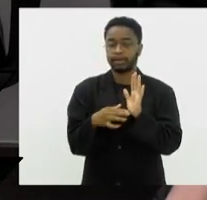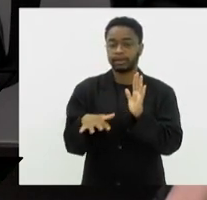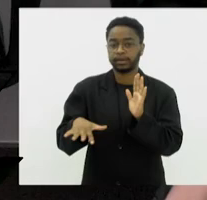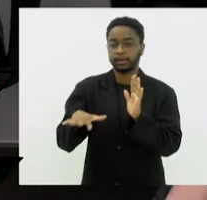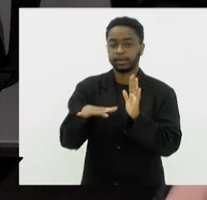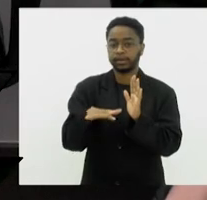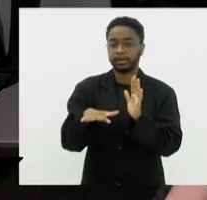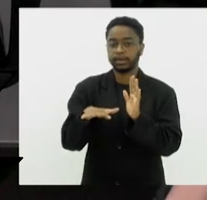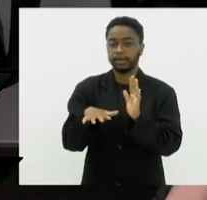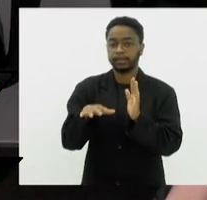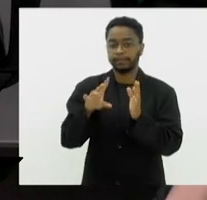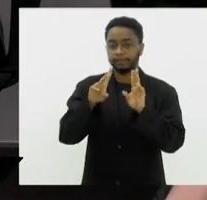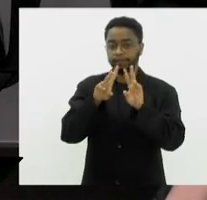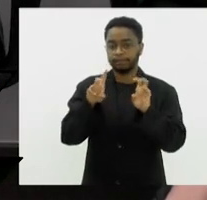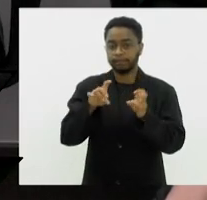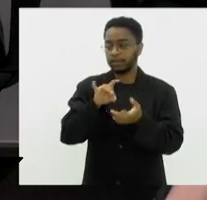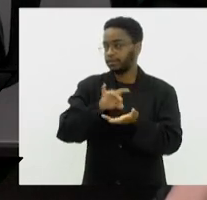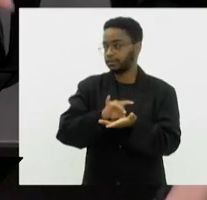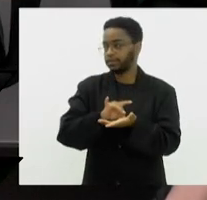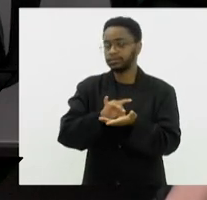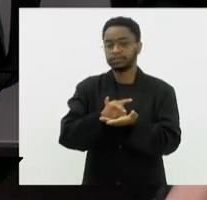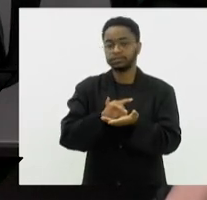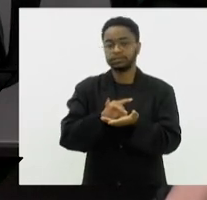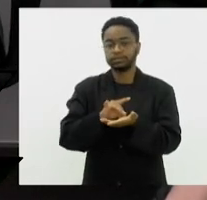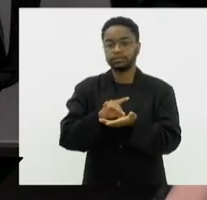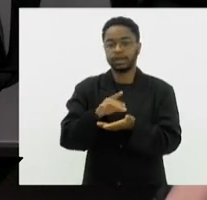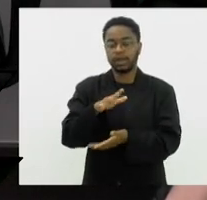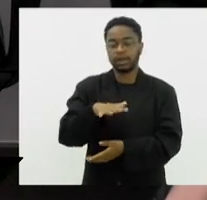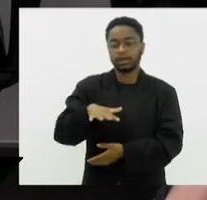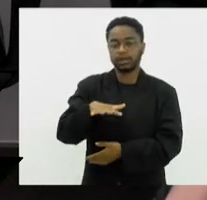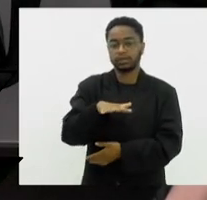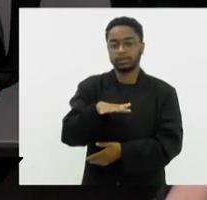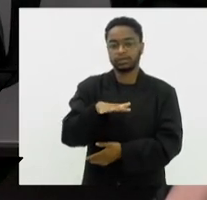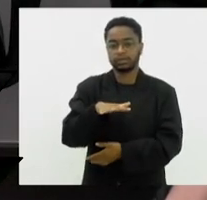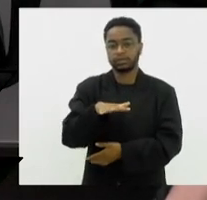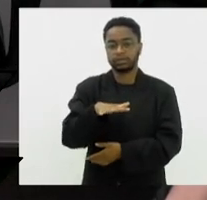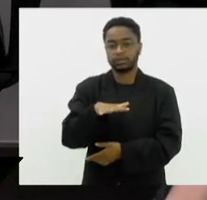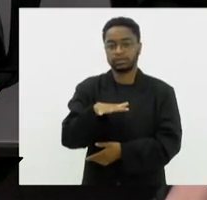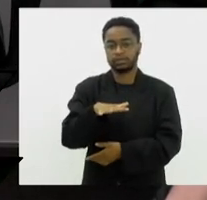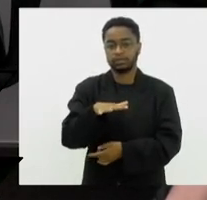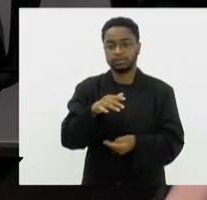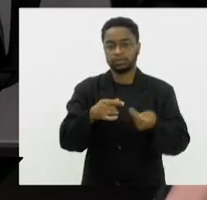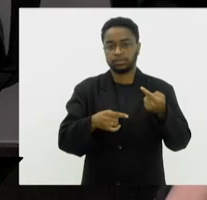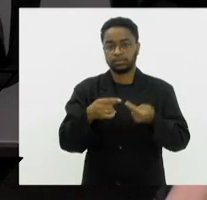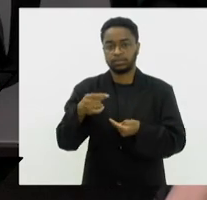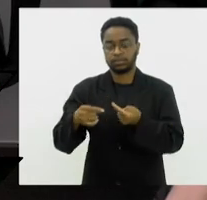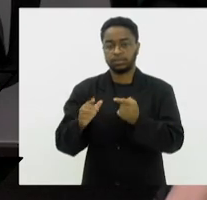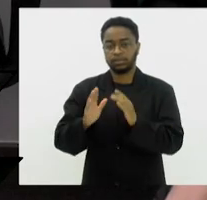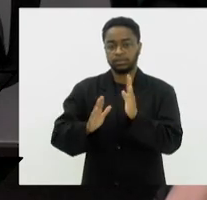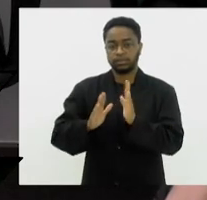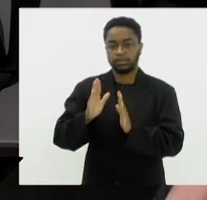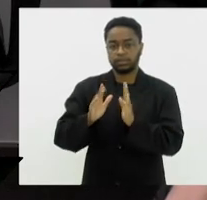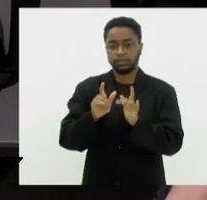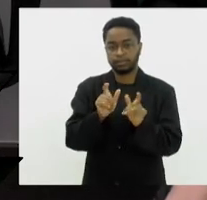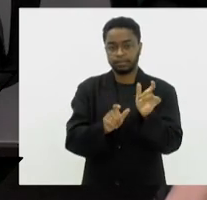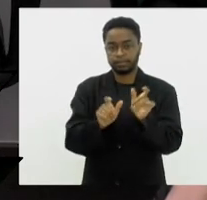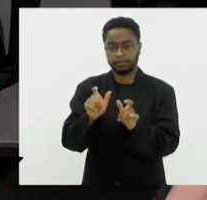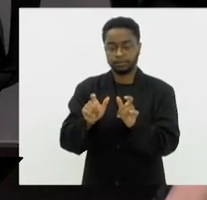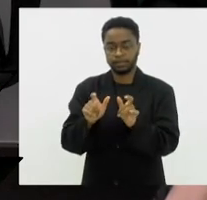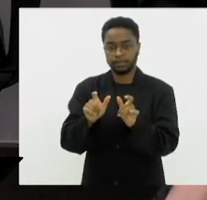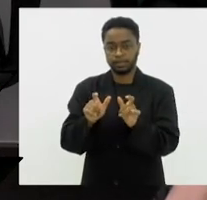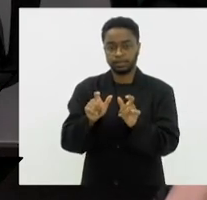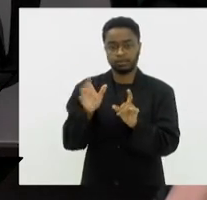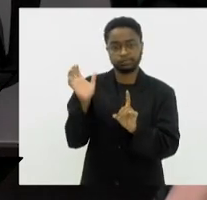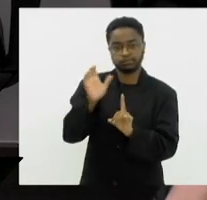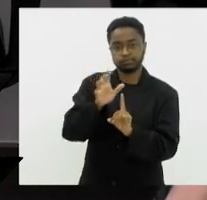né, originário, né, que está no âmbito da questão das últimas prisões que aqui aconteceram.